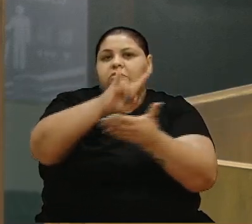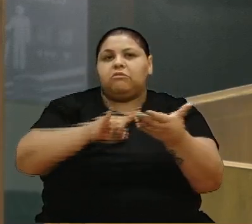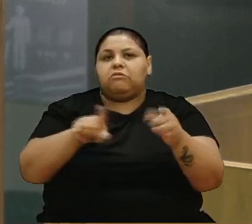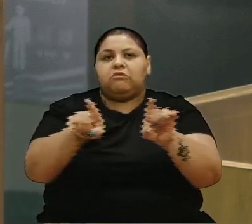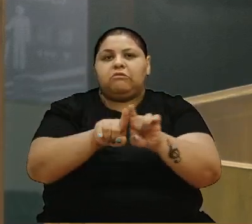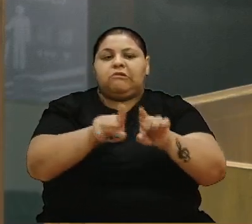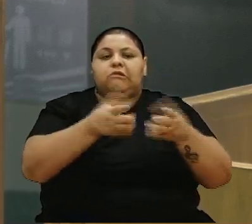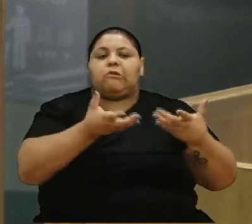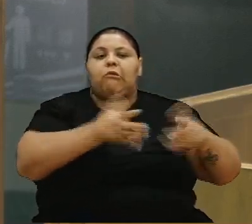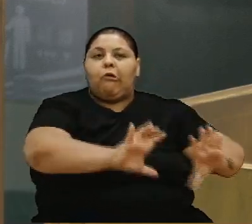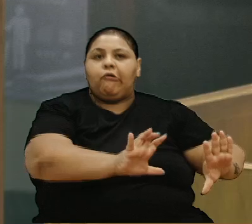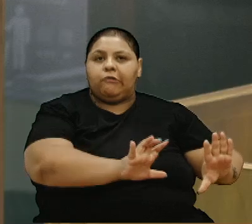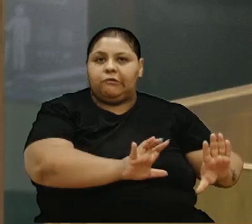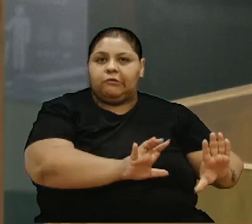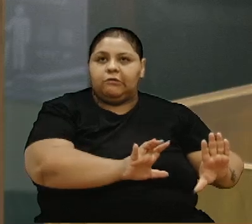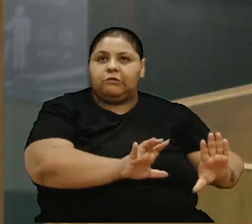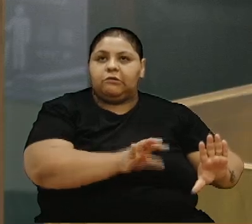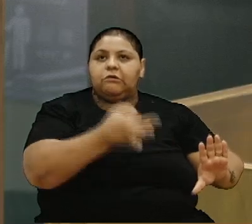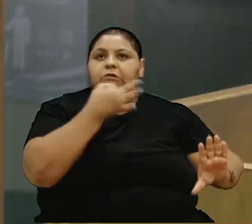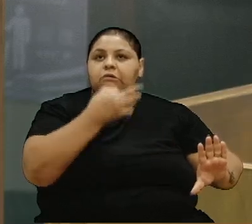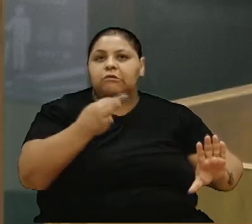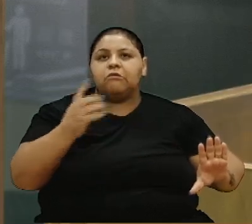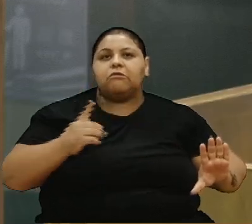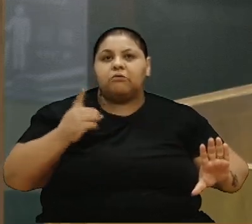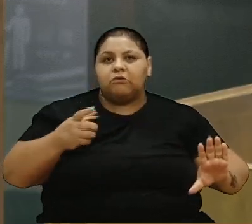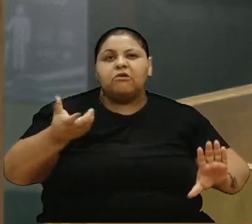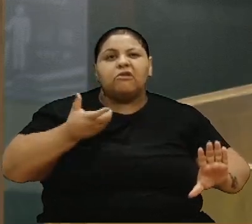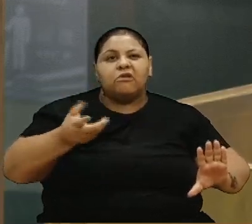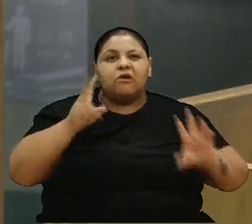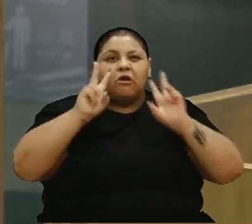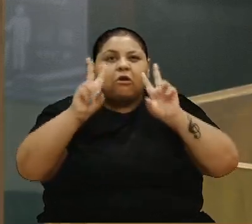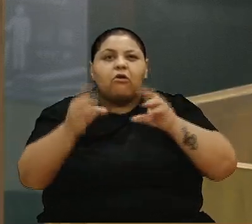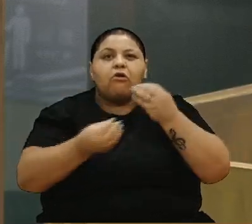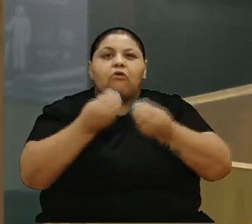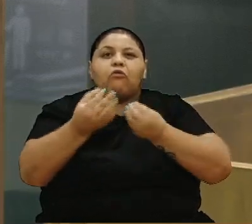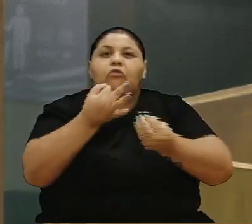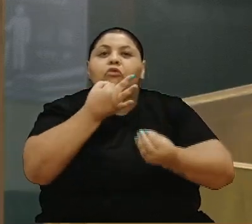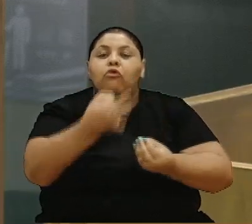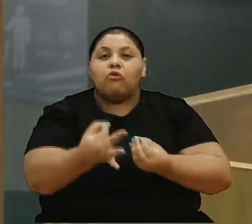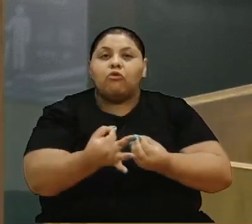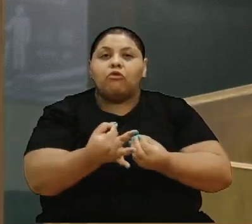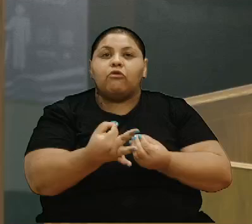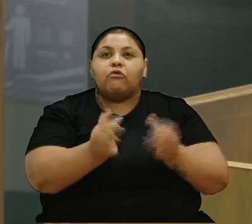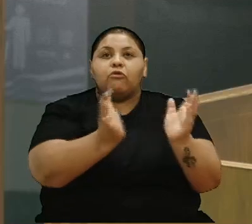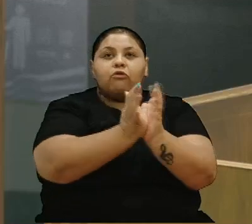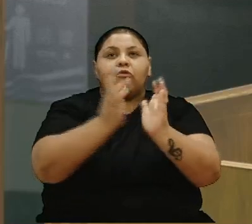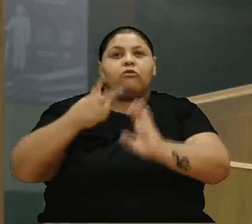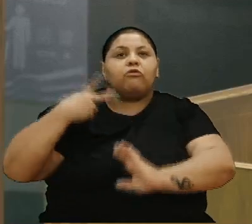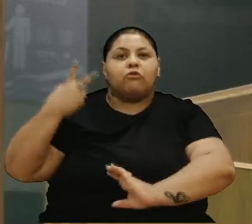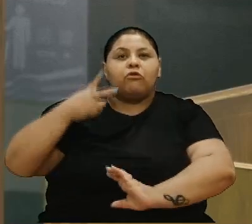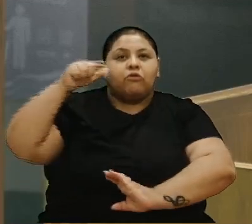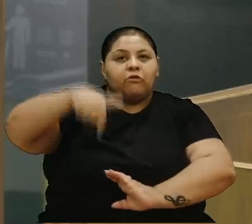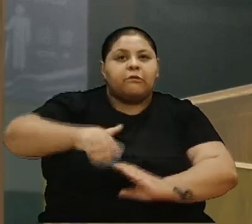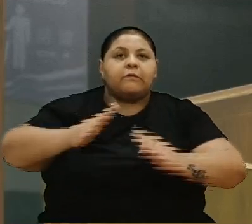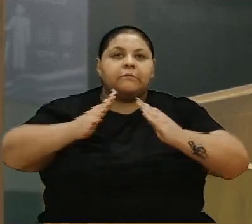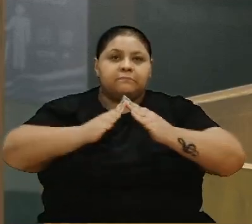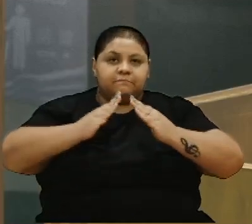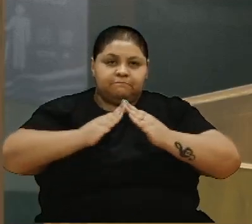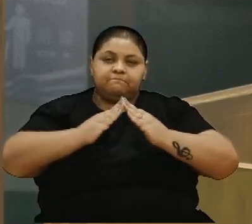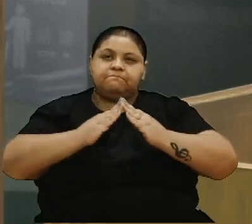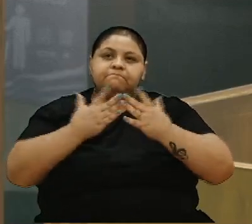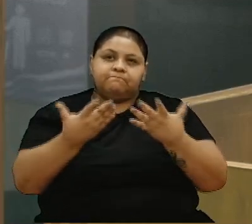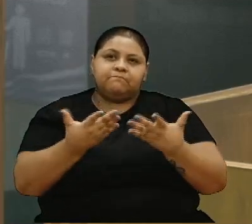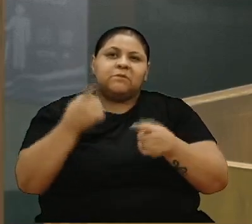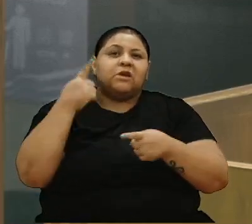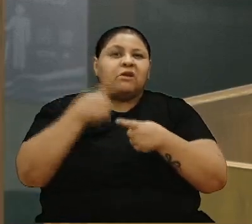de repúdio, né? A posição desses deputados, e eu quero ver qual vai ser a posição dos colegas vereadores aqui nesta casa.